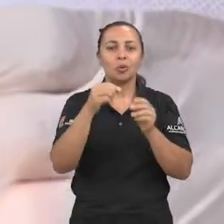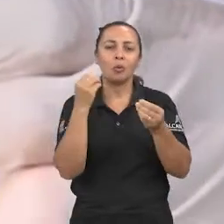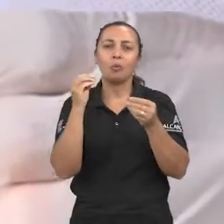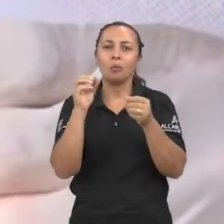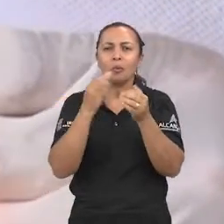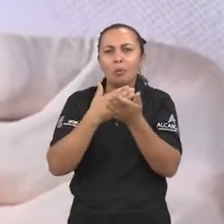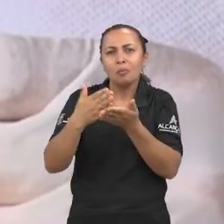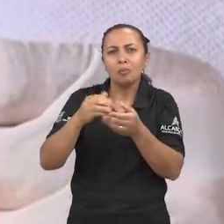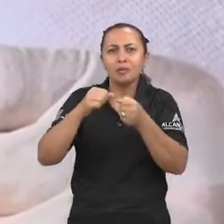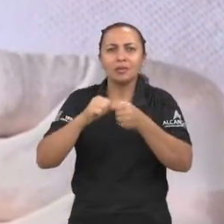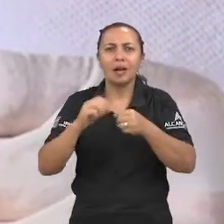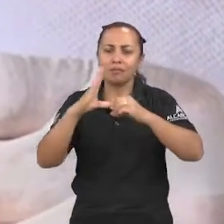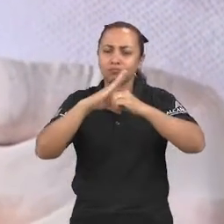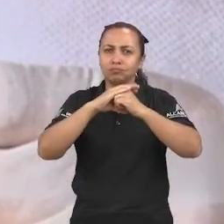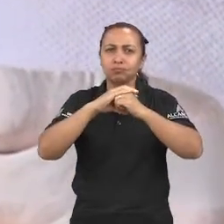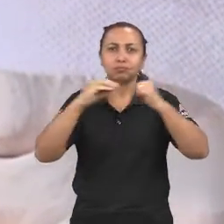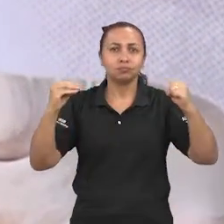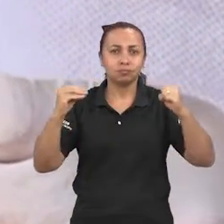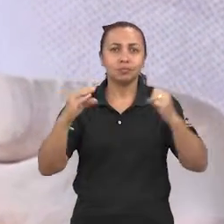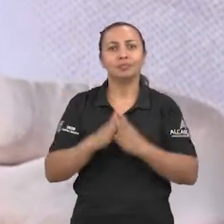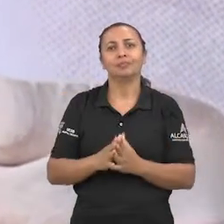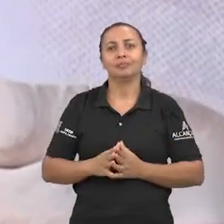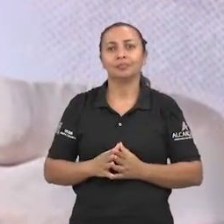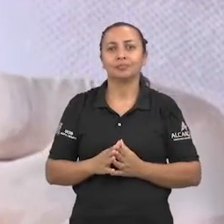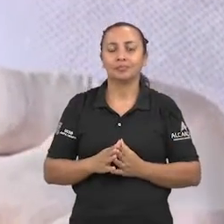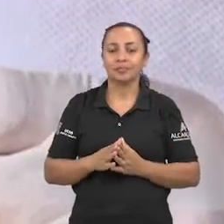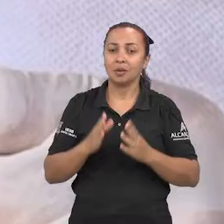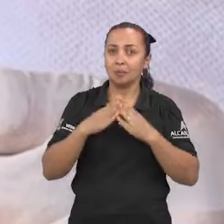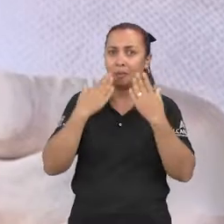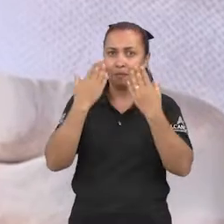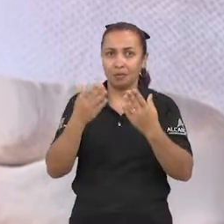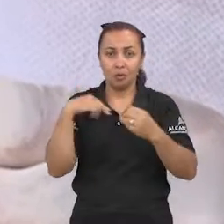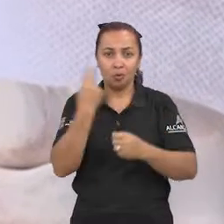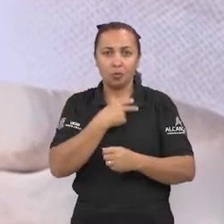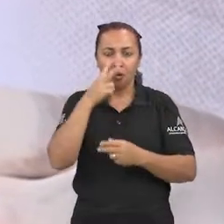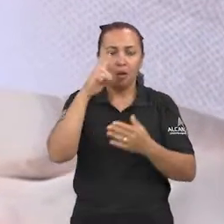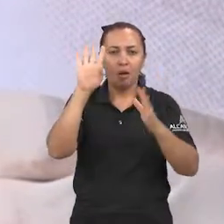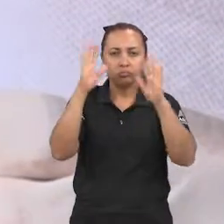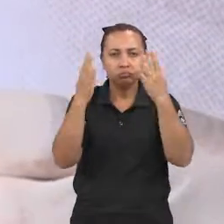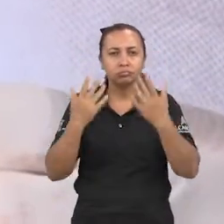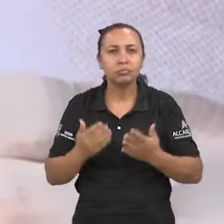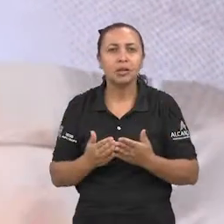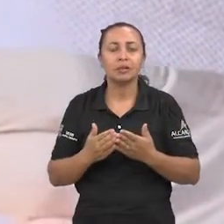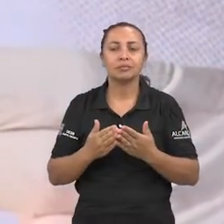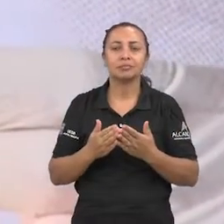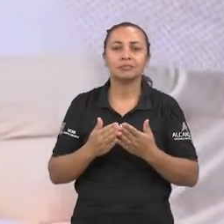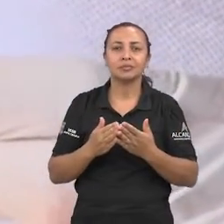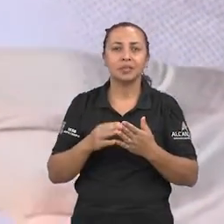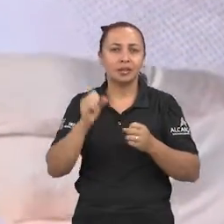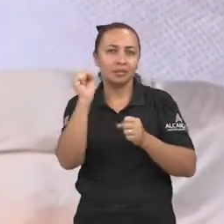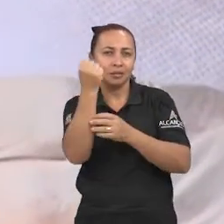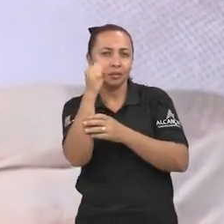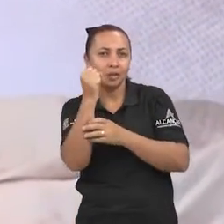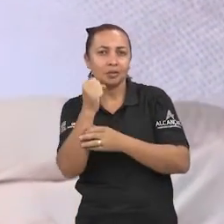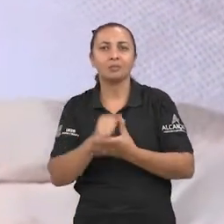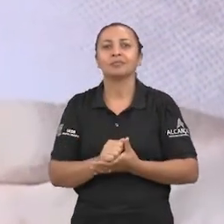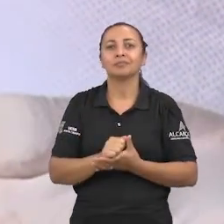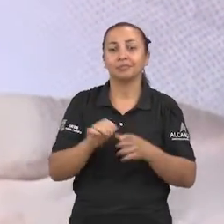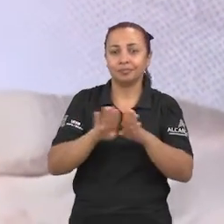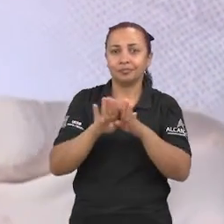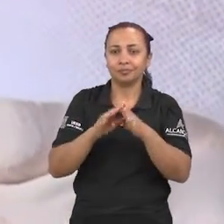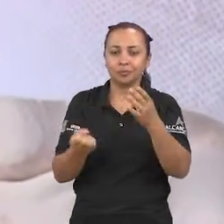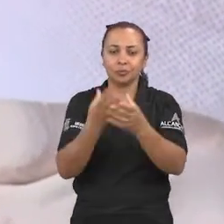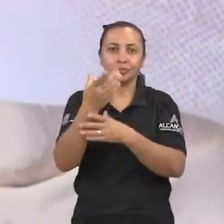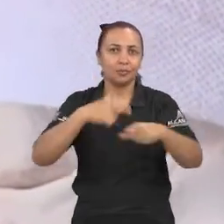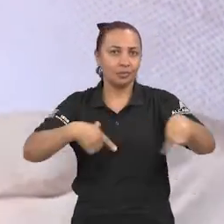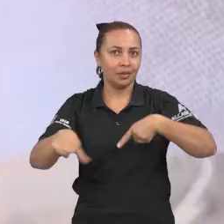da soroprevalência que nós avaliamos no estado de Sergipe, no Episergipe, que surgiu esse trabalho de avaliar a resposta